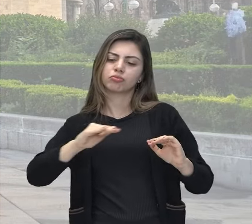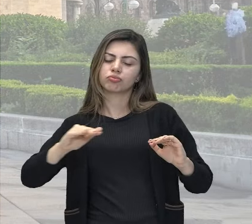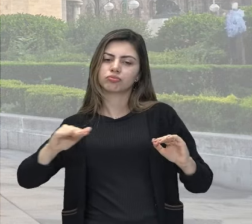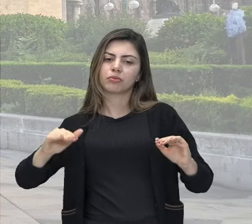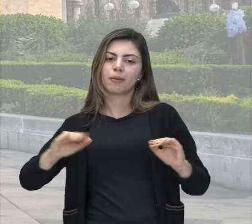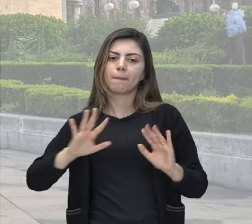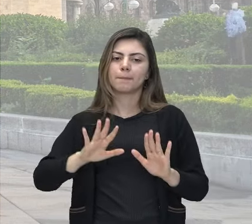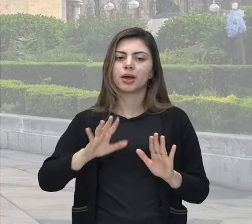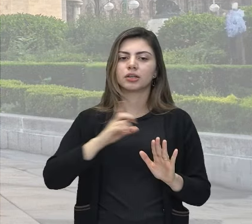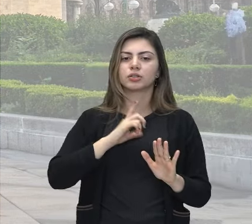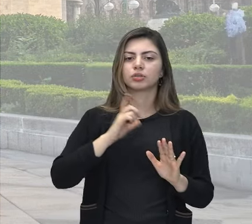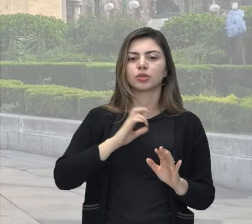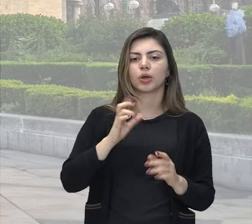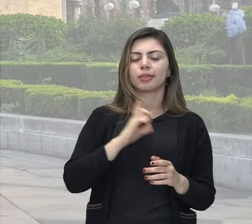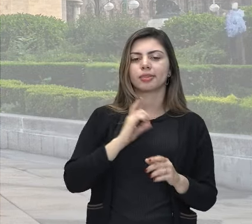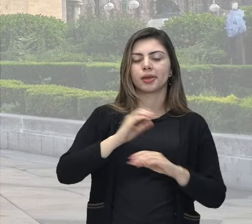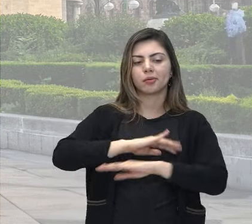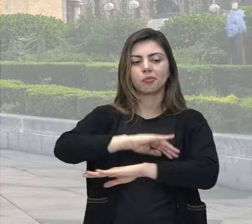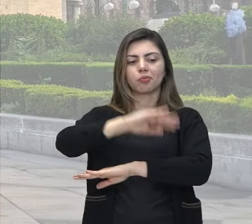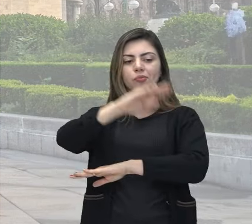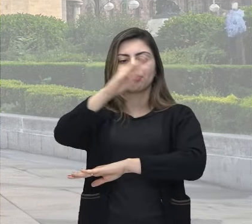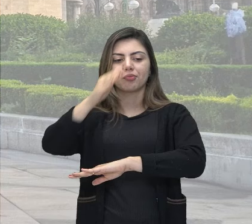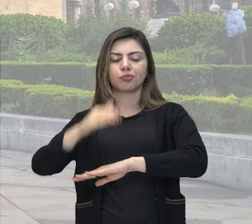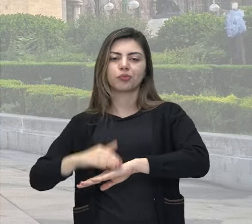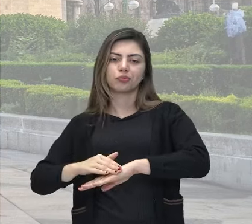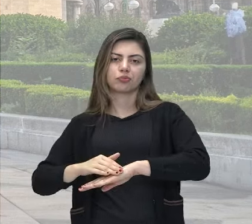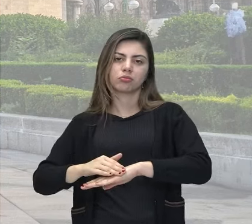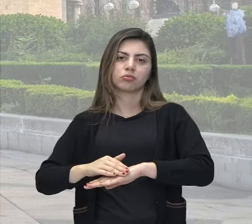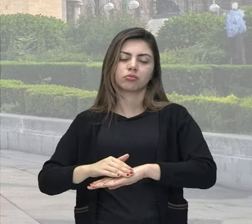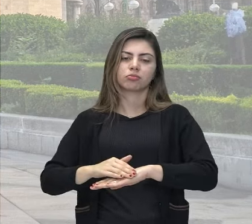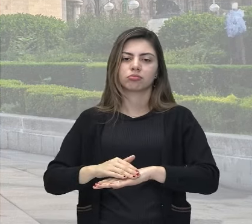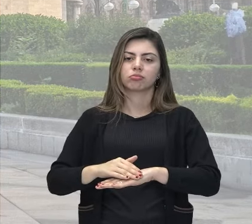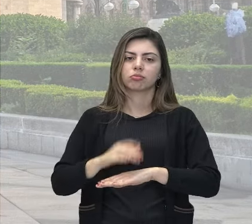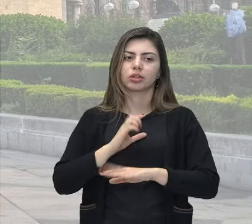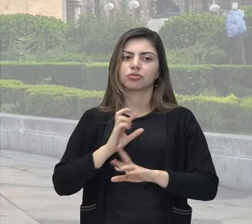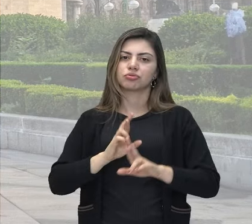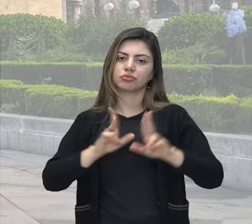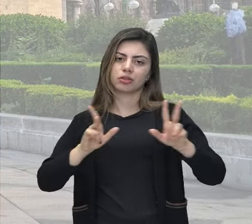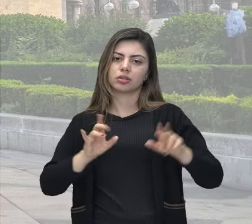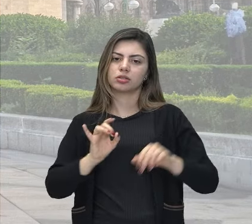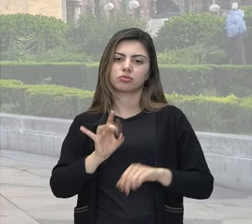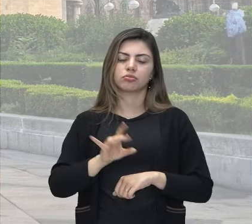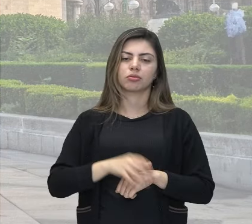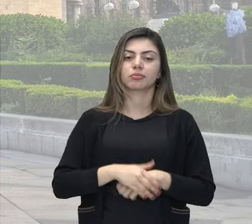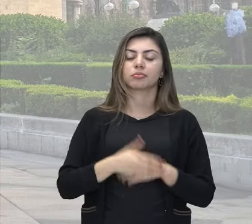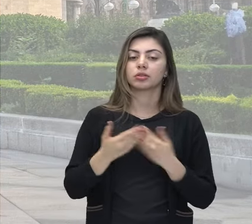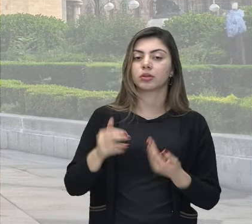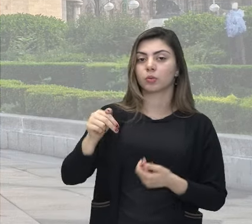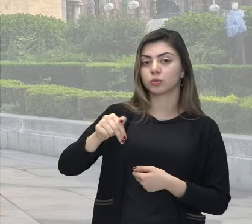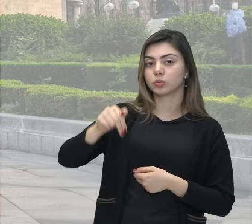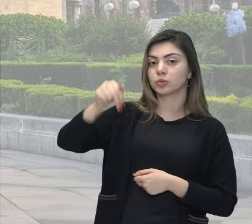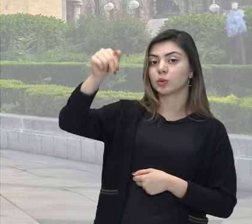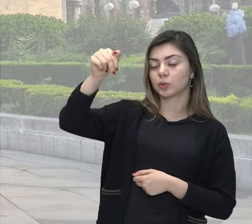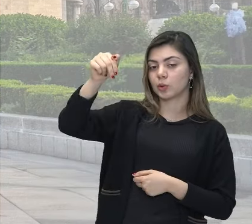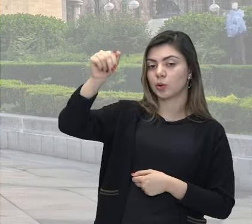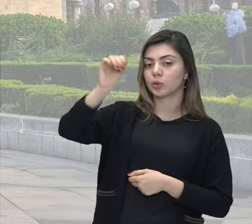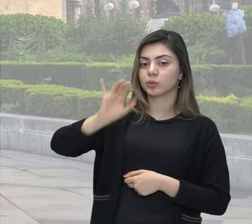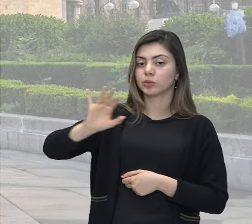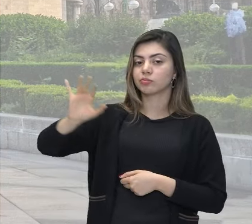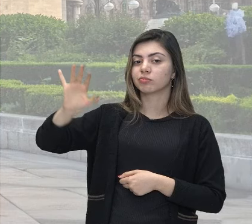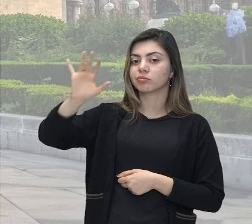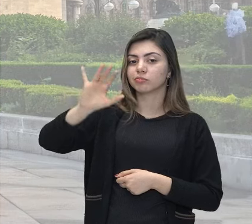de áreas de altitude, ok? Então, essa parte do clima do norte, que também é